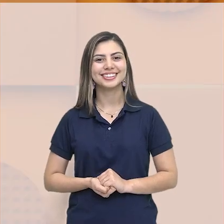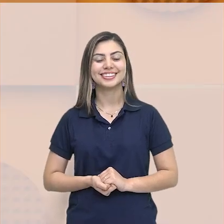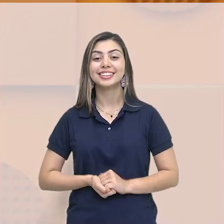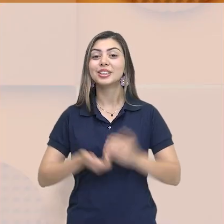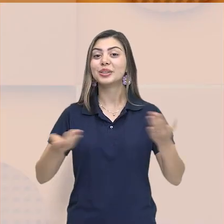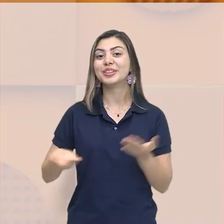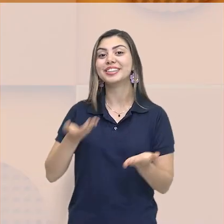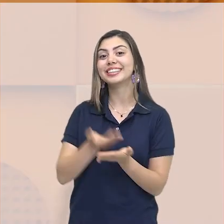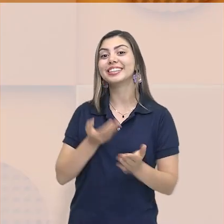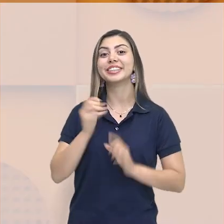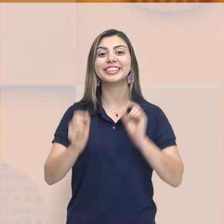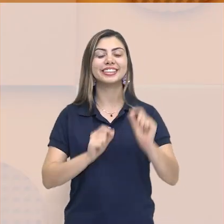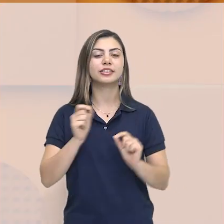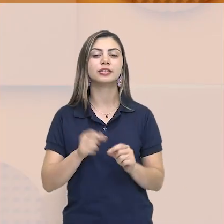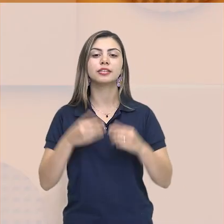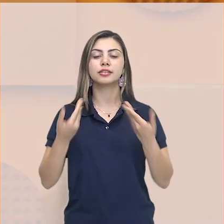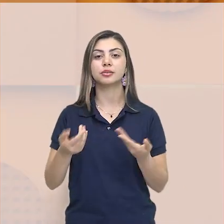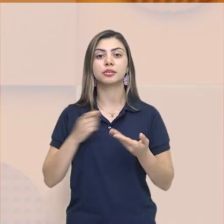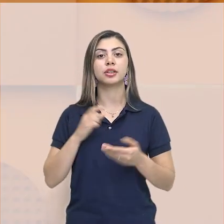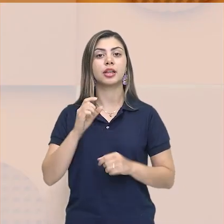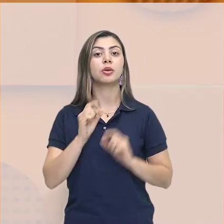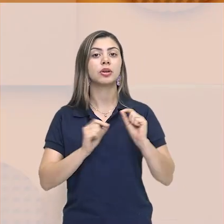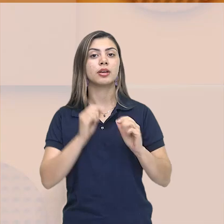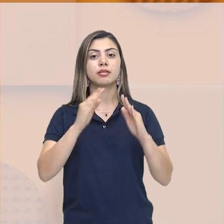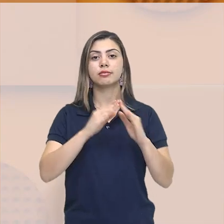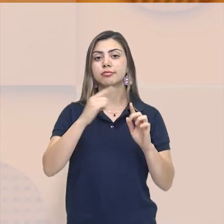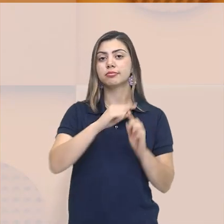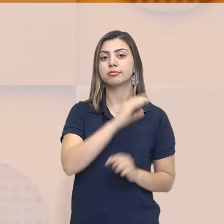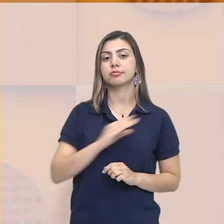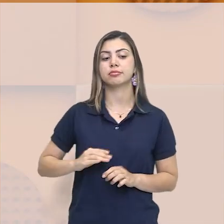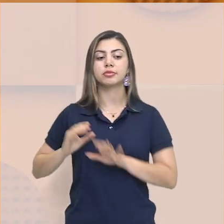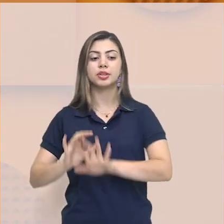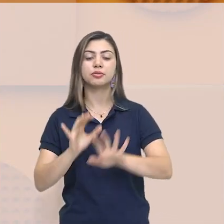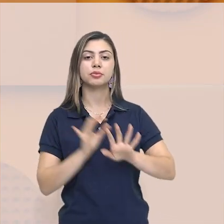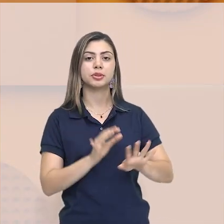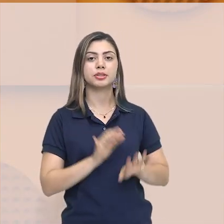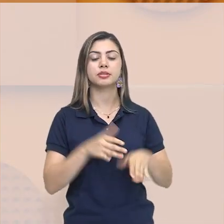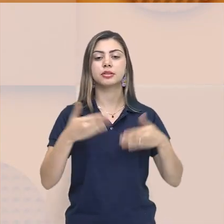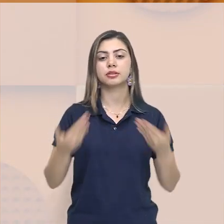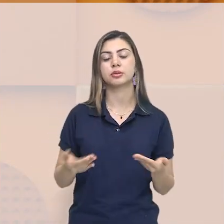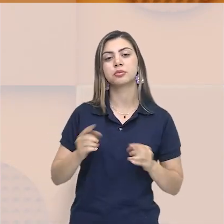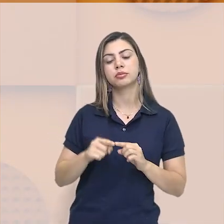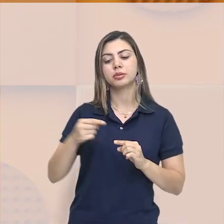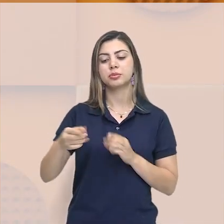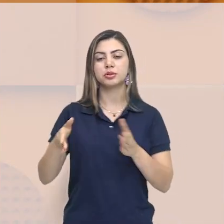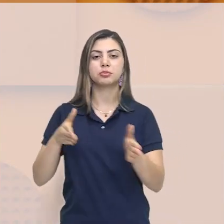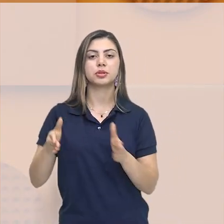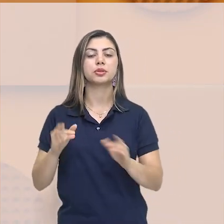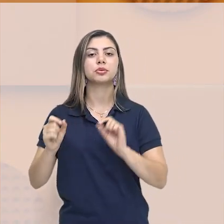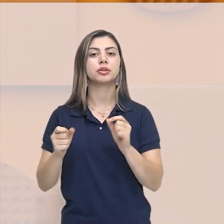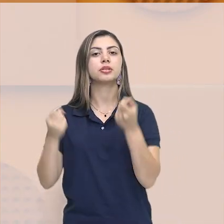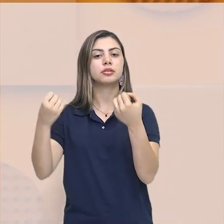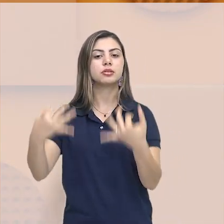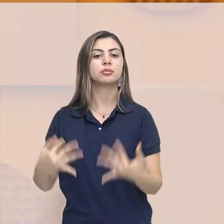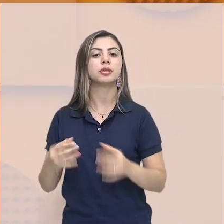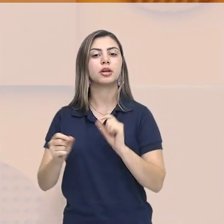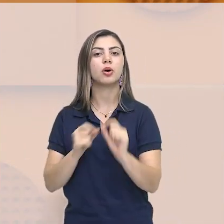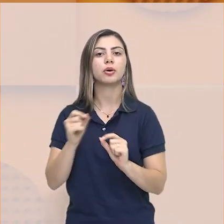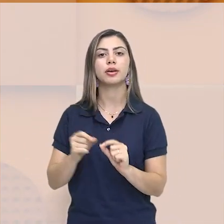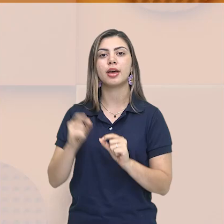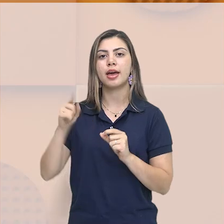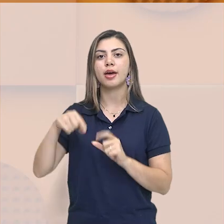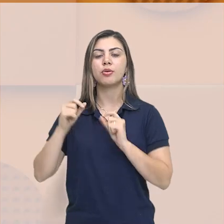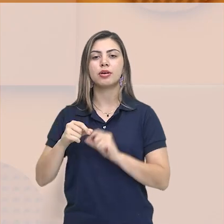Vamos então falar sobre a influência da Igreja Cristã num primeiro momento e no segundo momento vamos falar então um pouco sobre